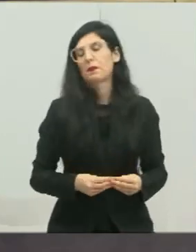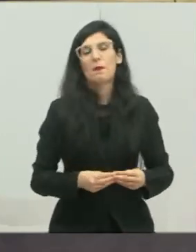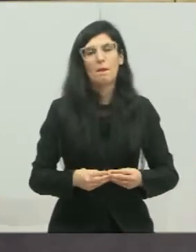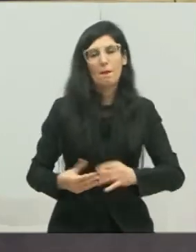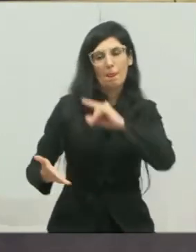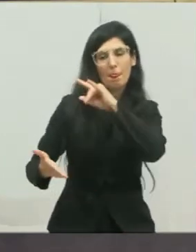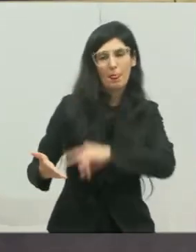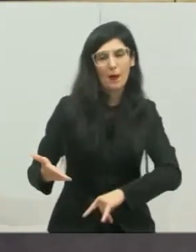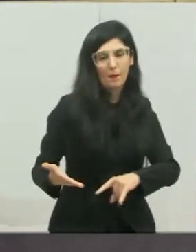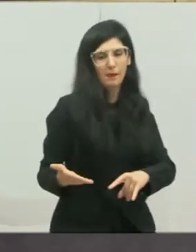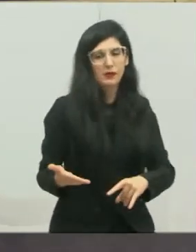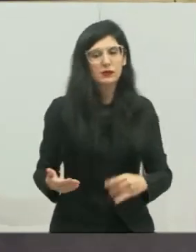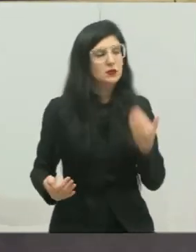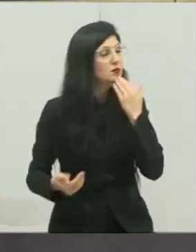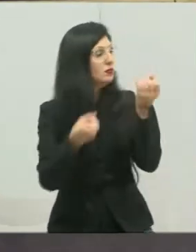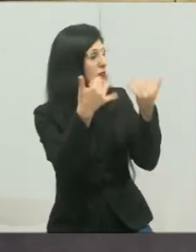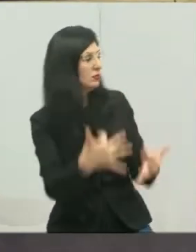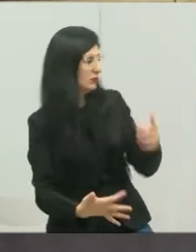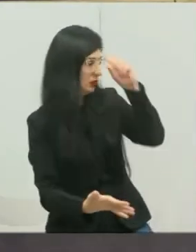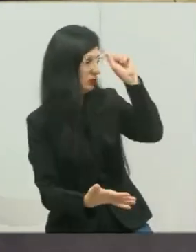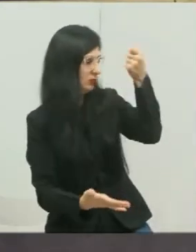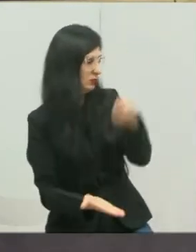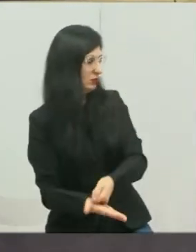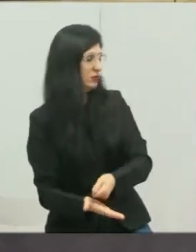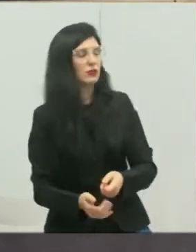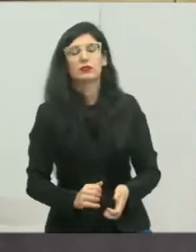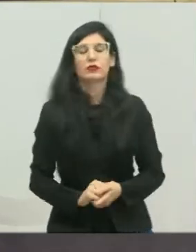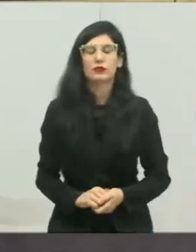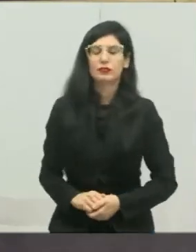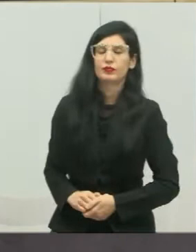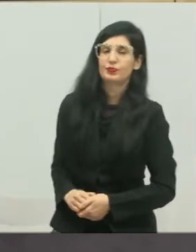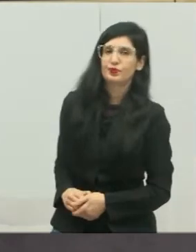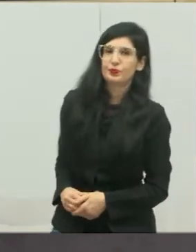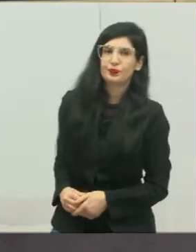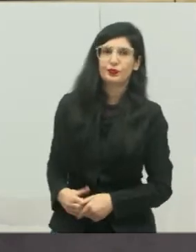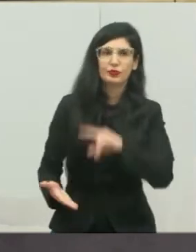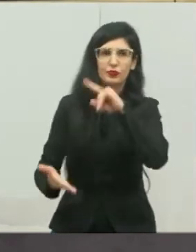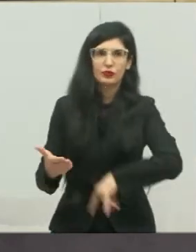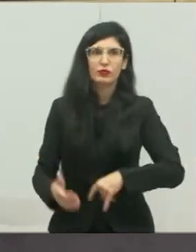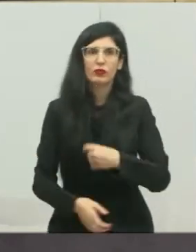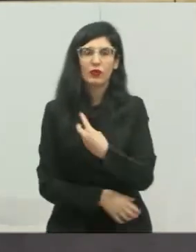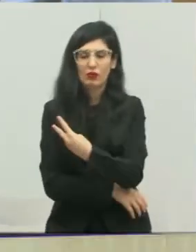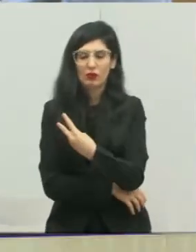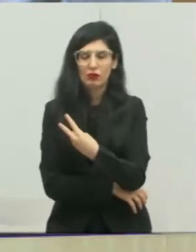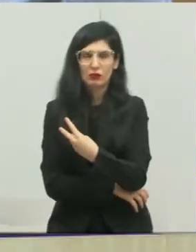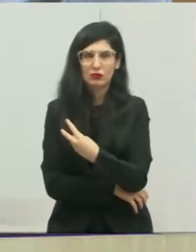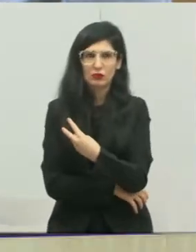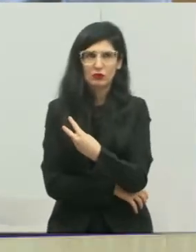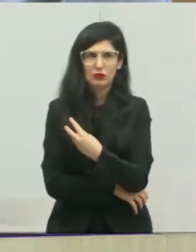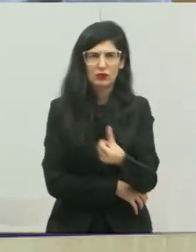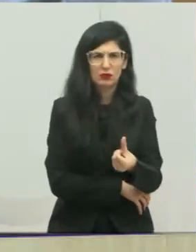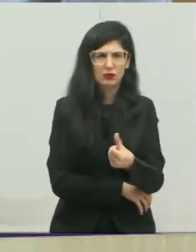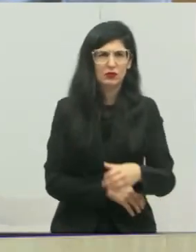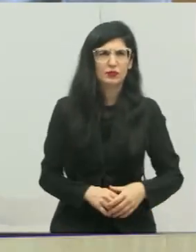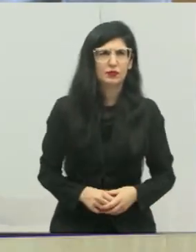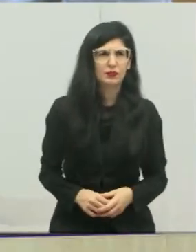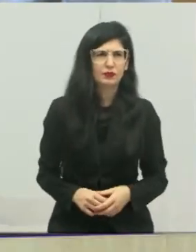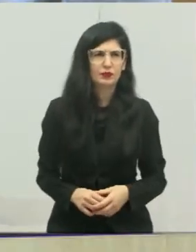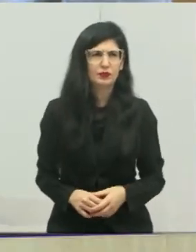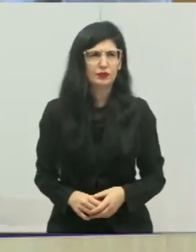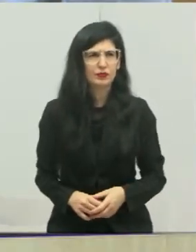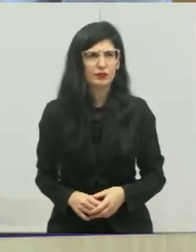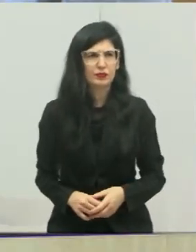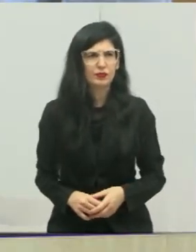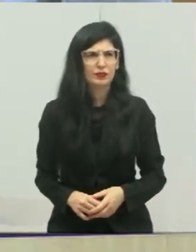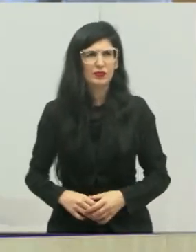informações protocolados para esta sessão. Pedido de informação número 136. Considerando o escândalo gritante do